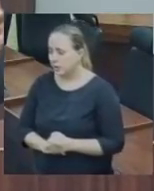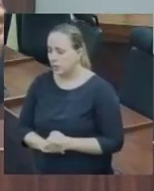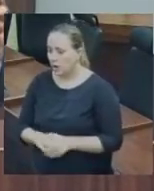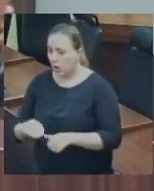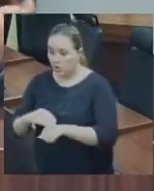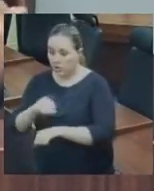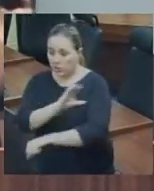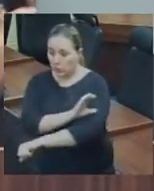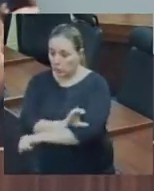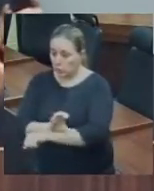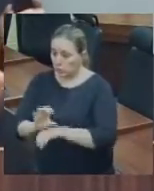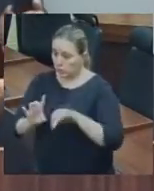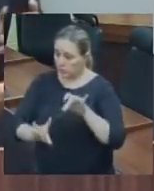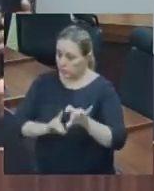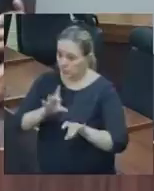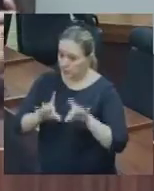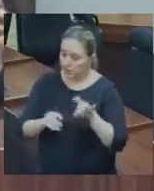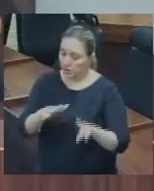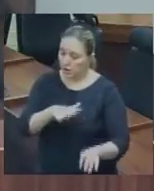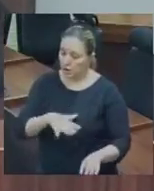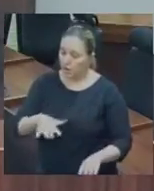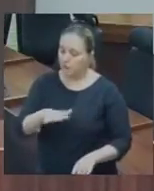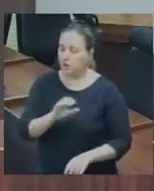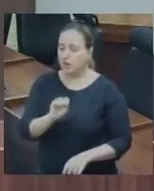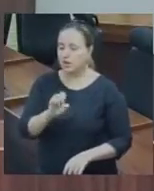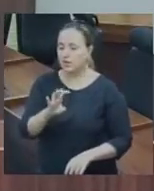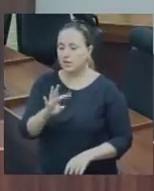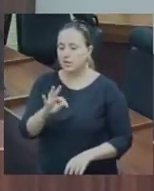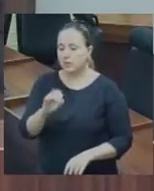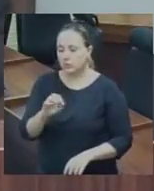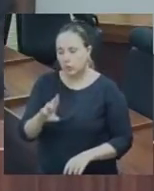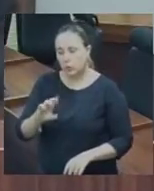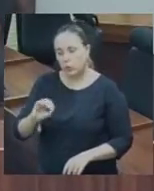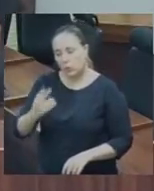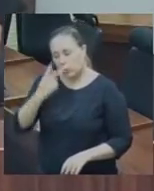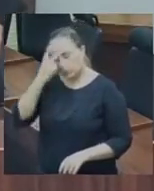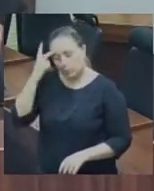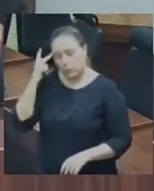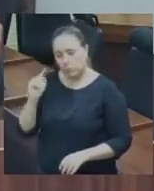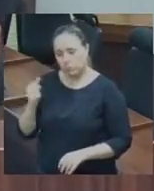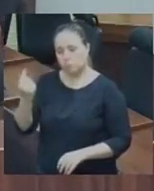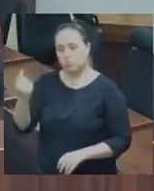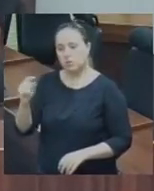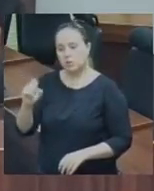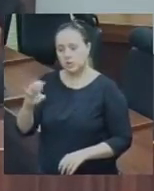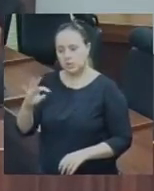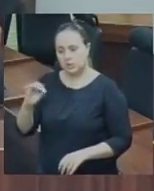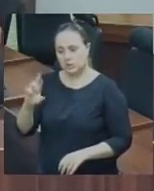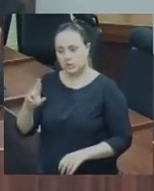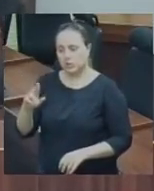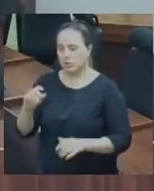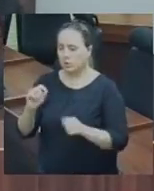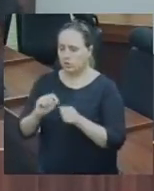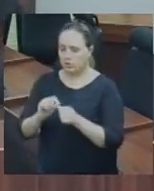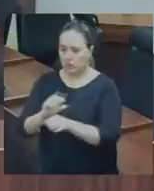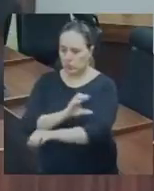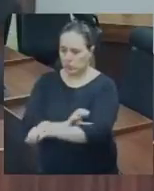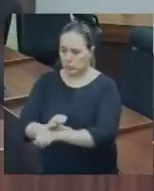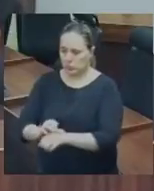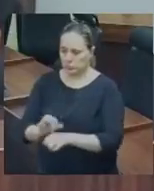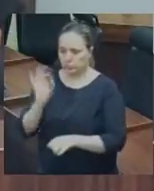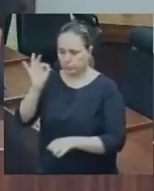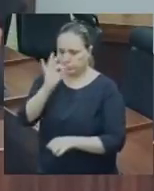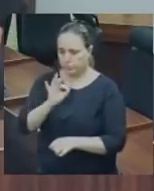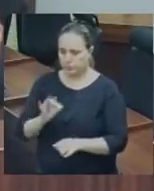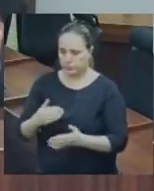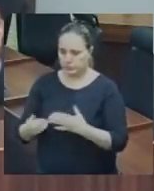especializados para o pessoal do setor alguém dos setores e fazem outros locais do do país quando for necessário cursos